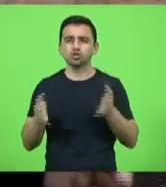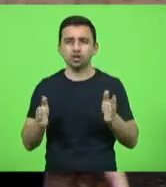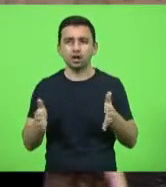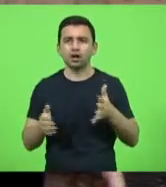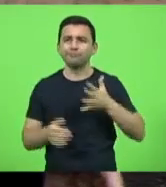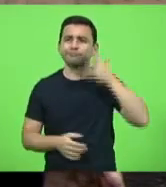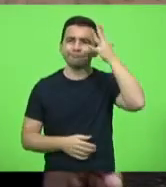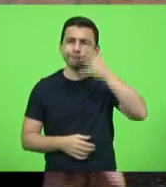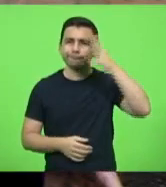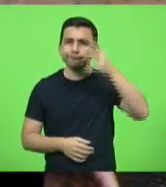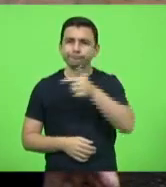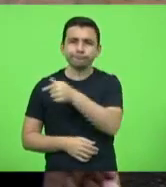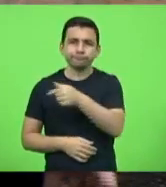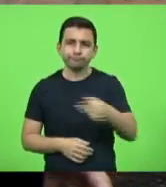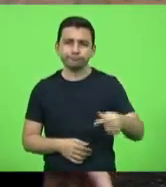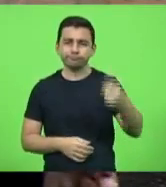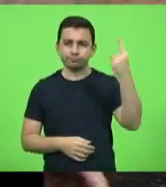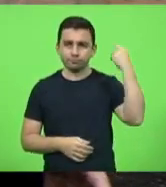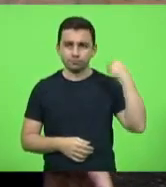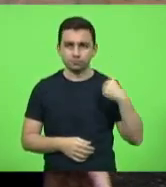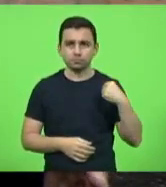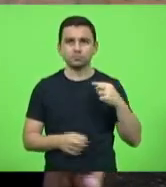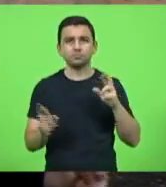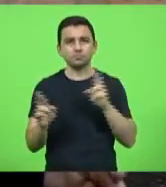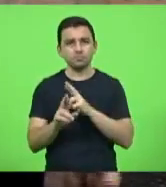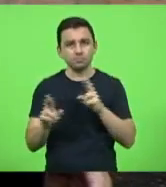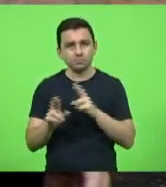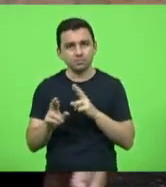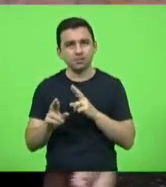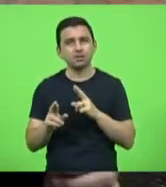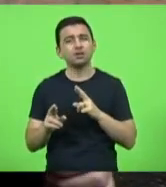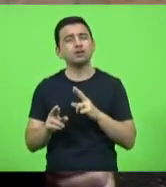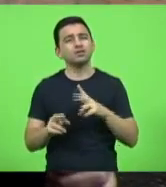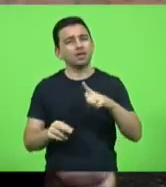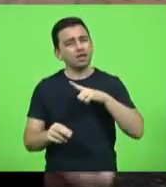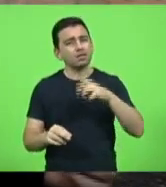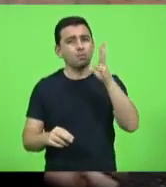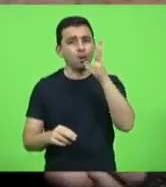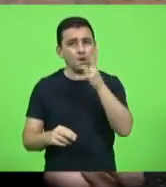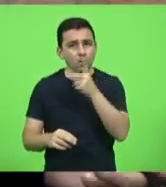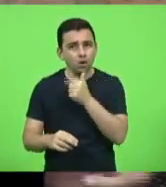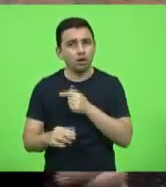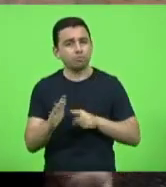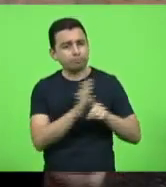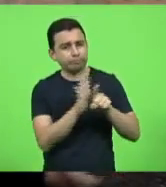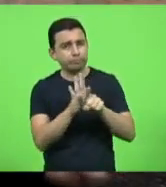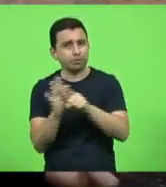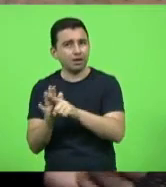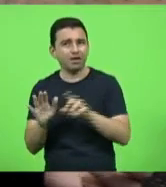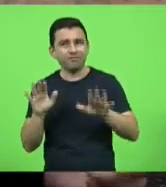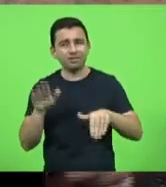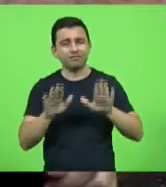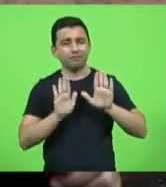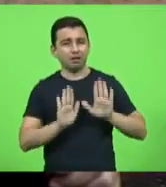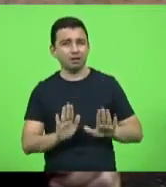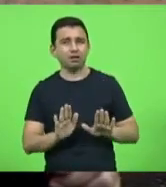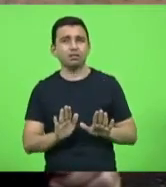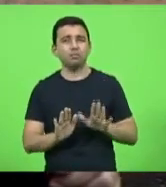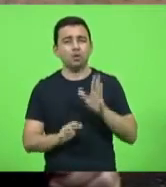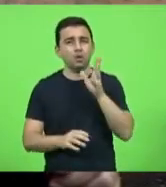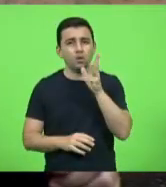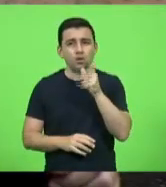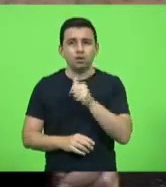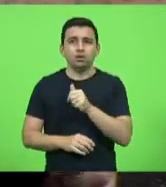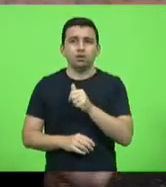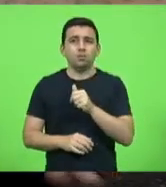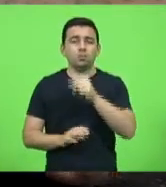na semana passada em relação a tempo, do que leva um diligenciamento, quanto tempo fica em carga um projeto de